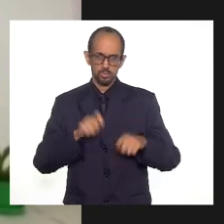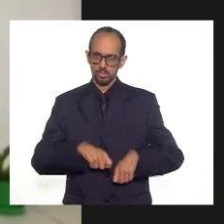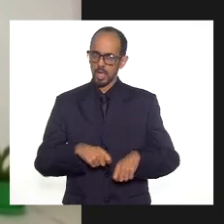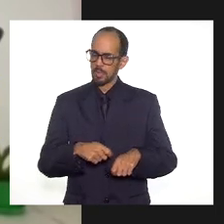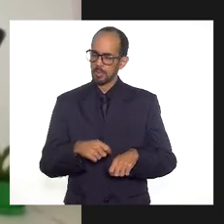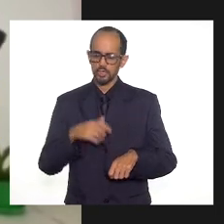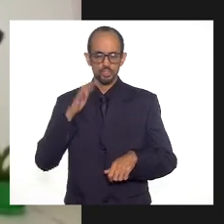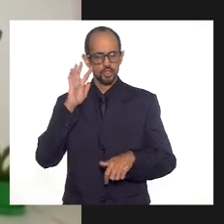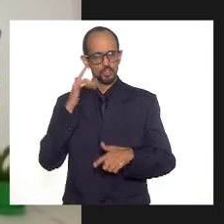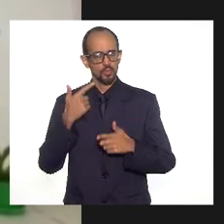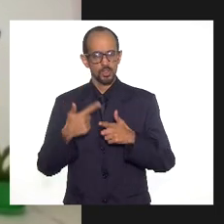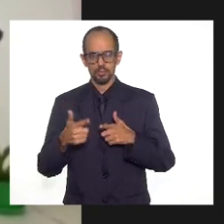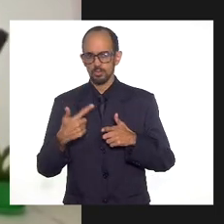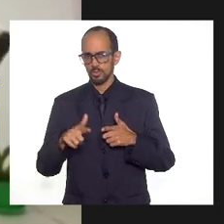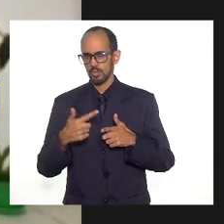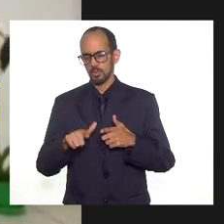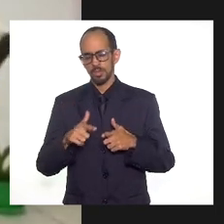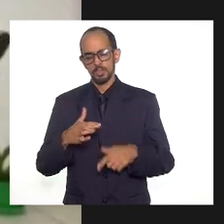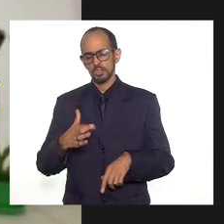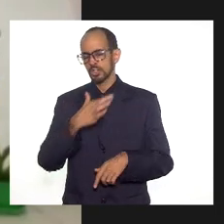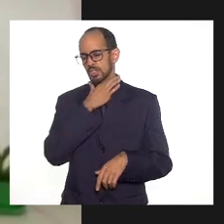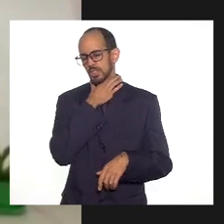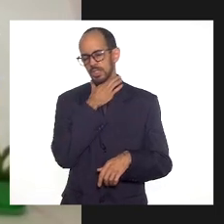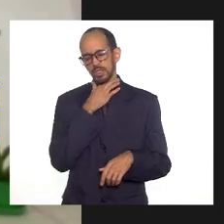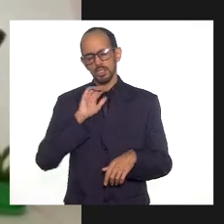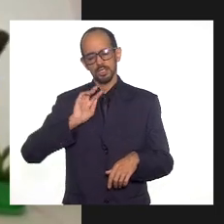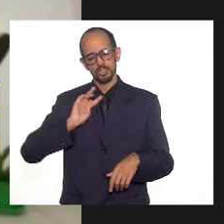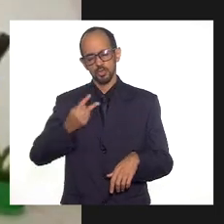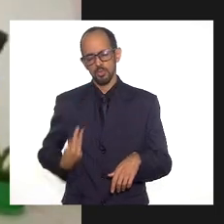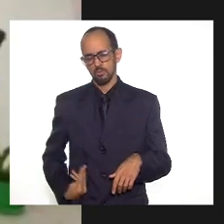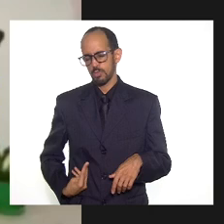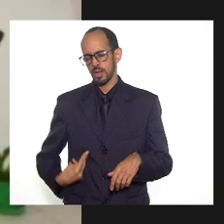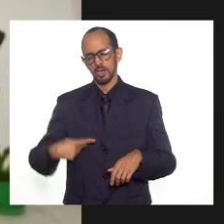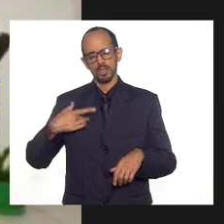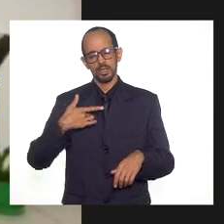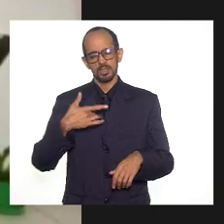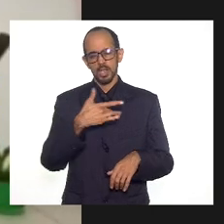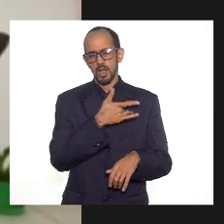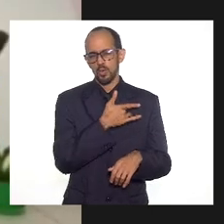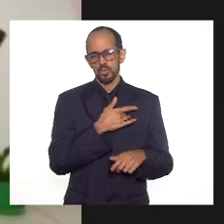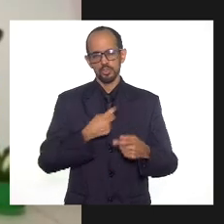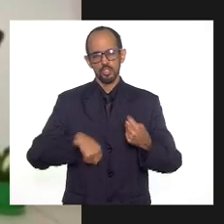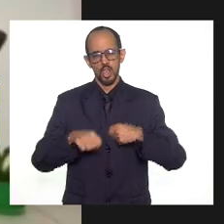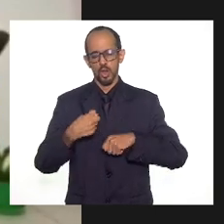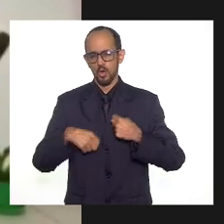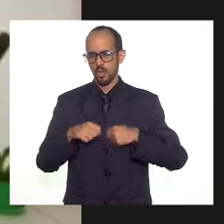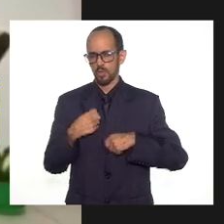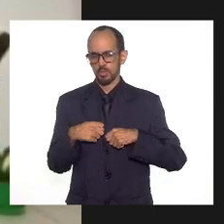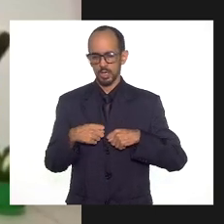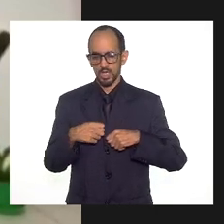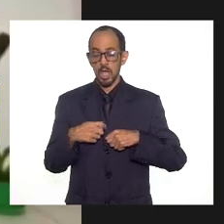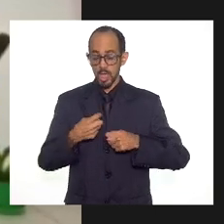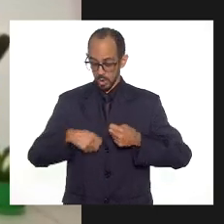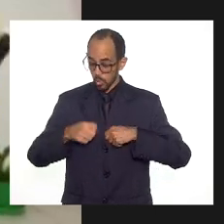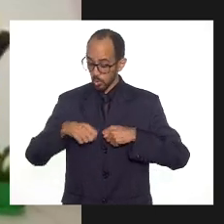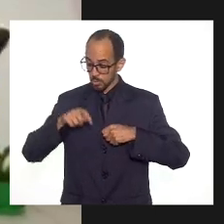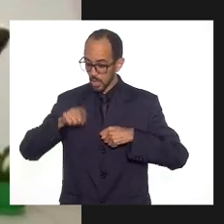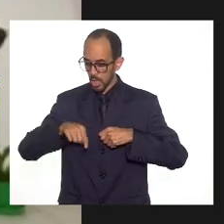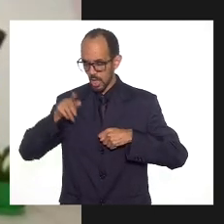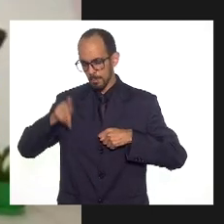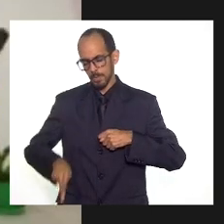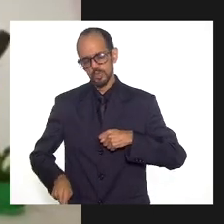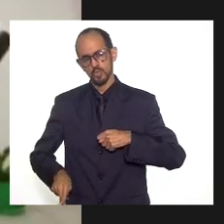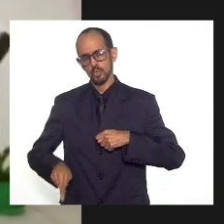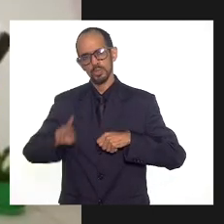situação completa de crise humanitária, de crise sanitária e de crise econômica. Economia se faz com as pessoas e